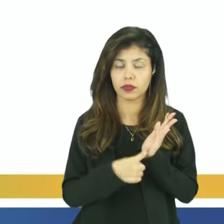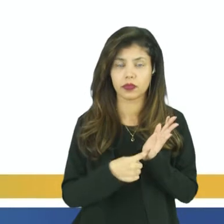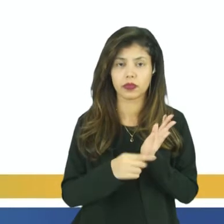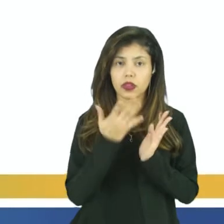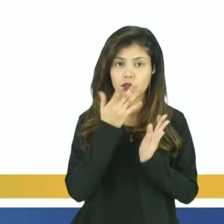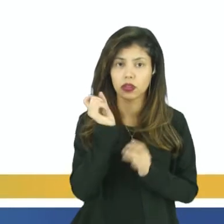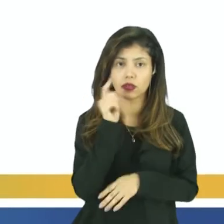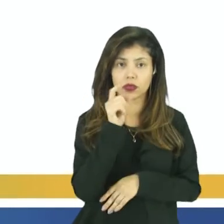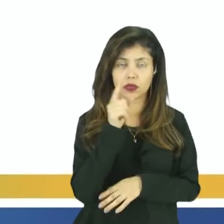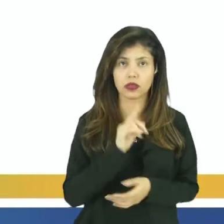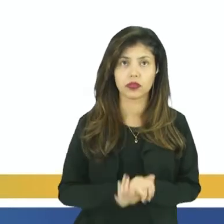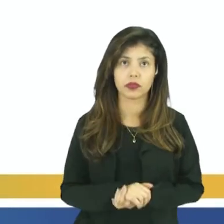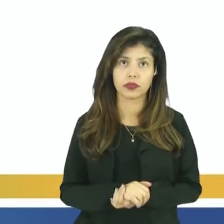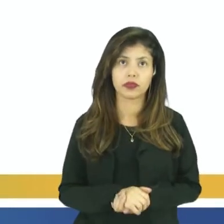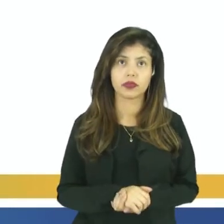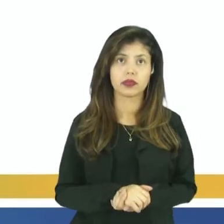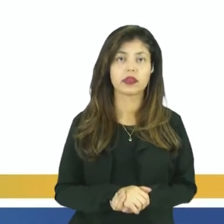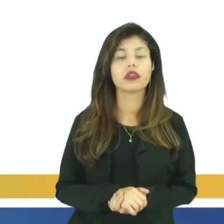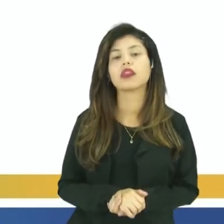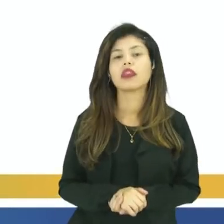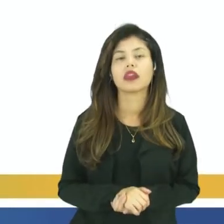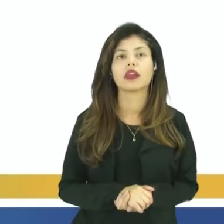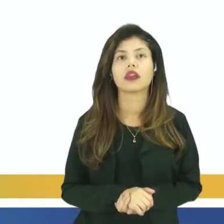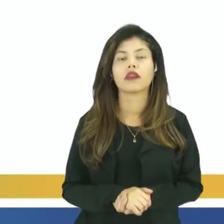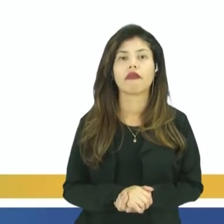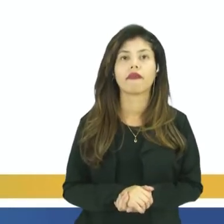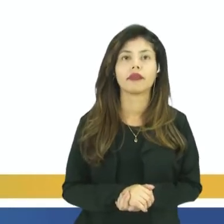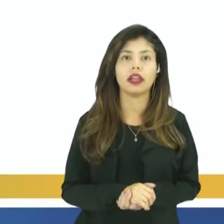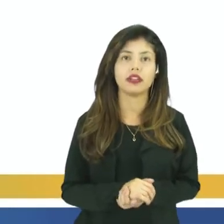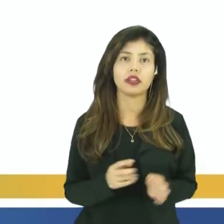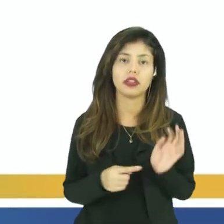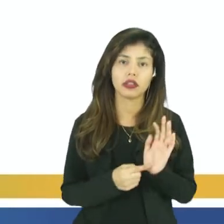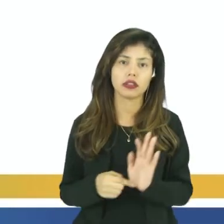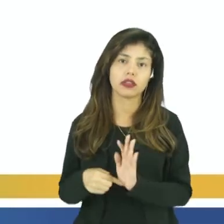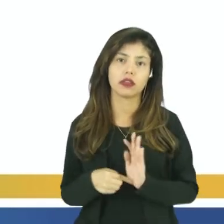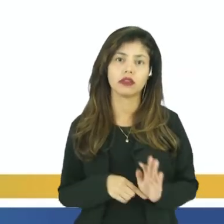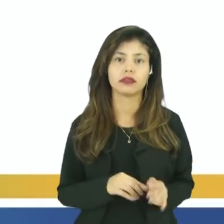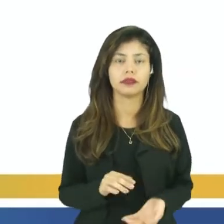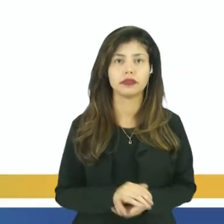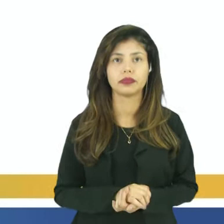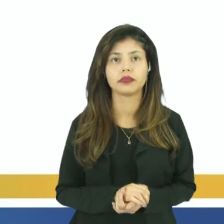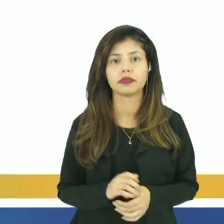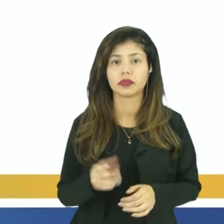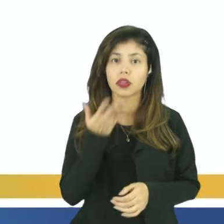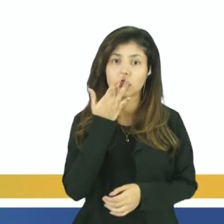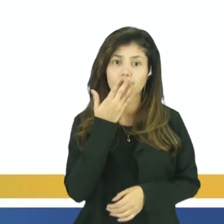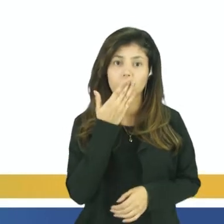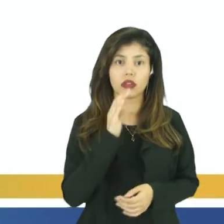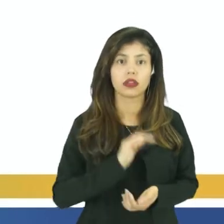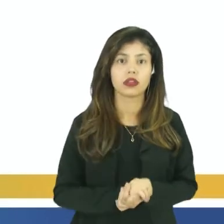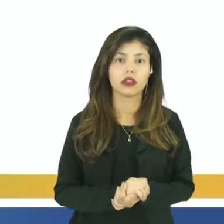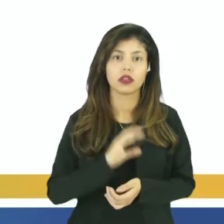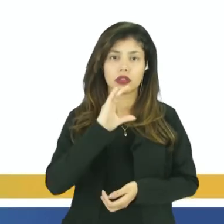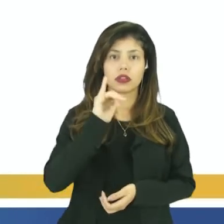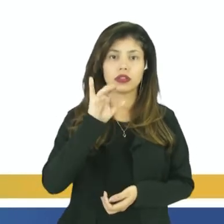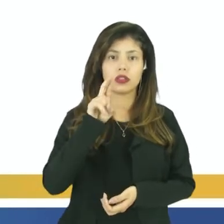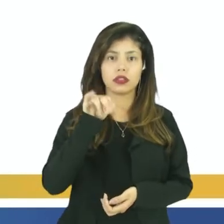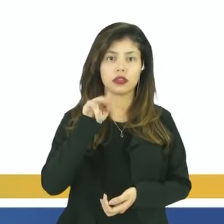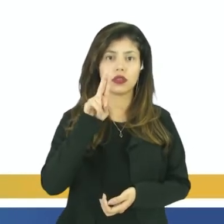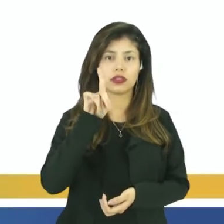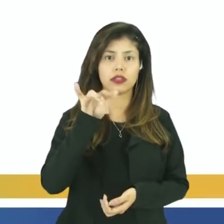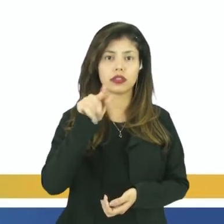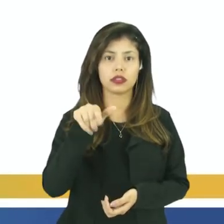de cor azul, conforme a legenda, e o outro está de cor cinza, que representa o produto